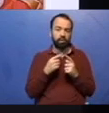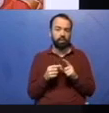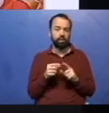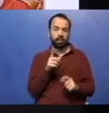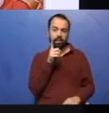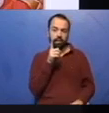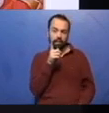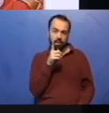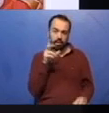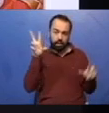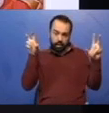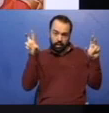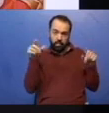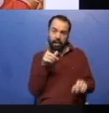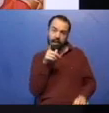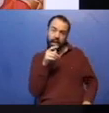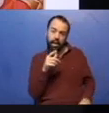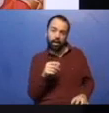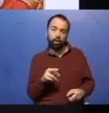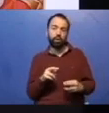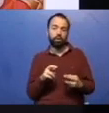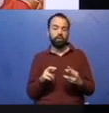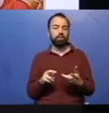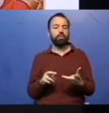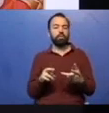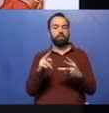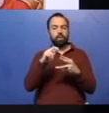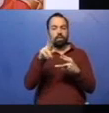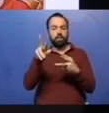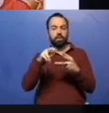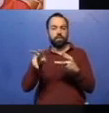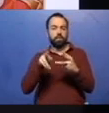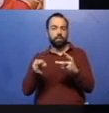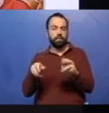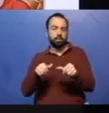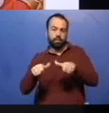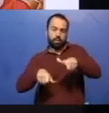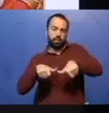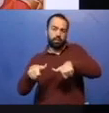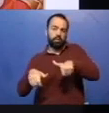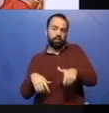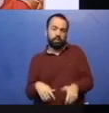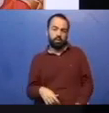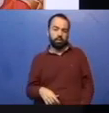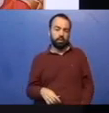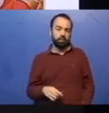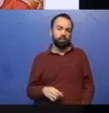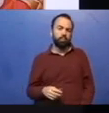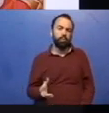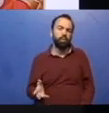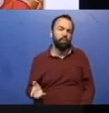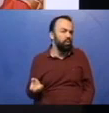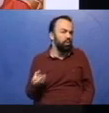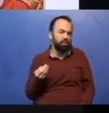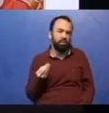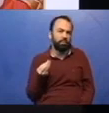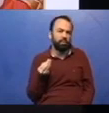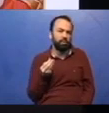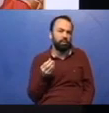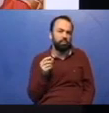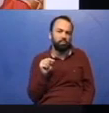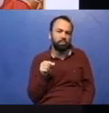água, tá? E as mudanças de seus estados físicos. Você deve estar perguntando, nossa, mas por que a professora